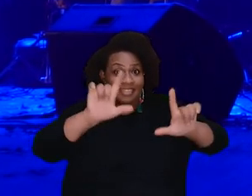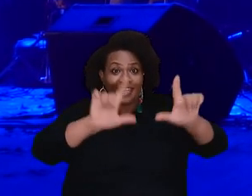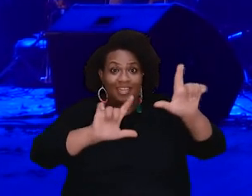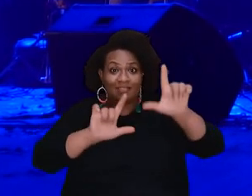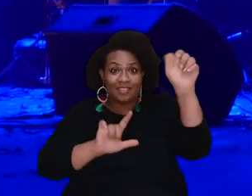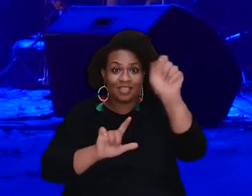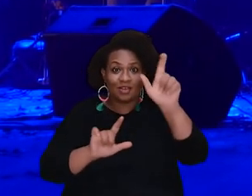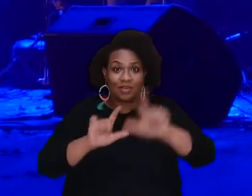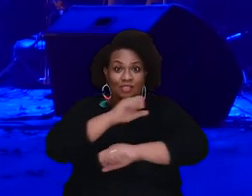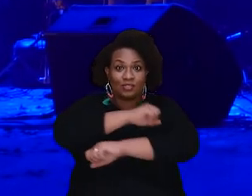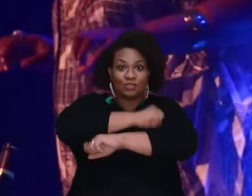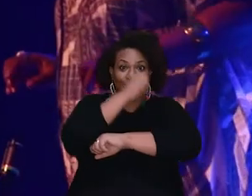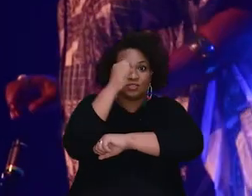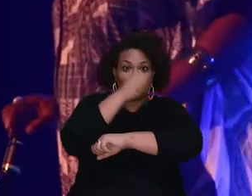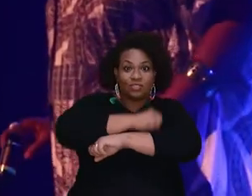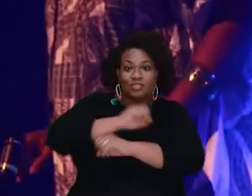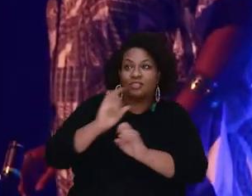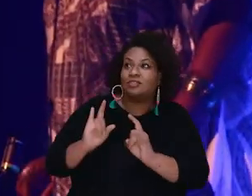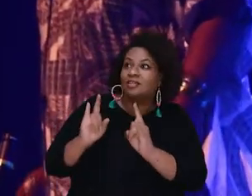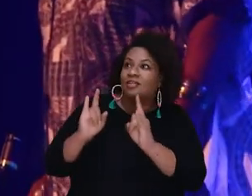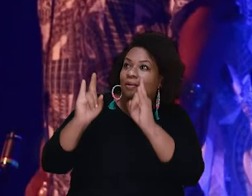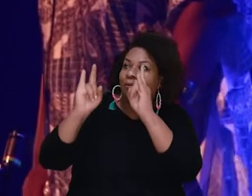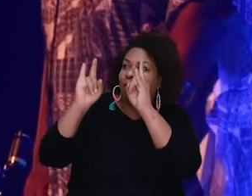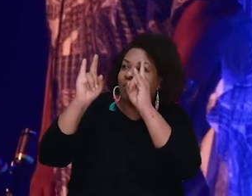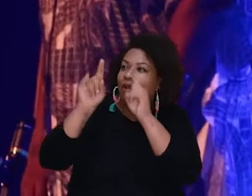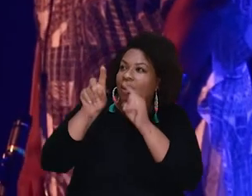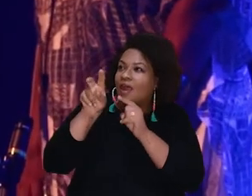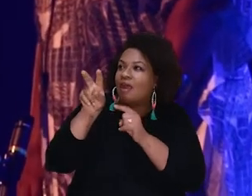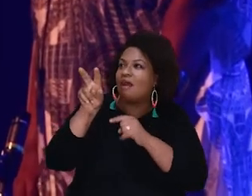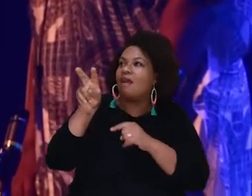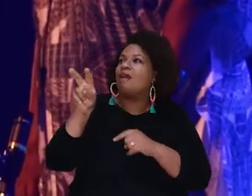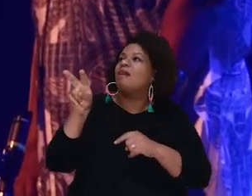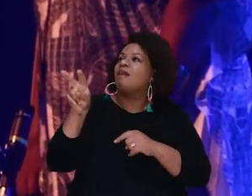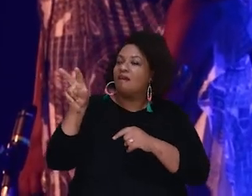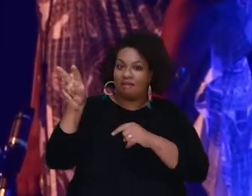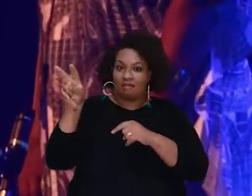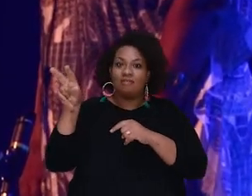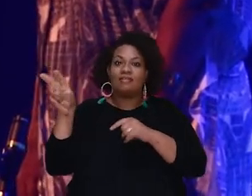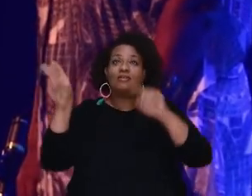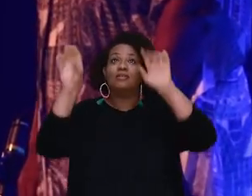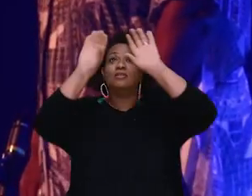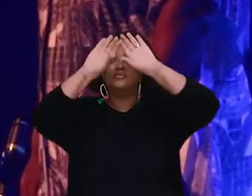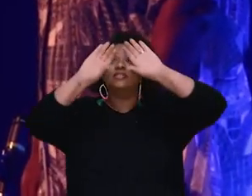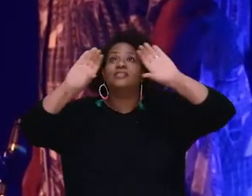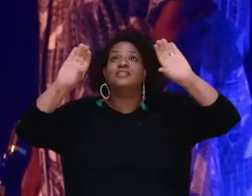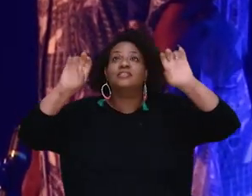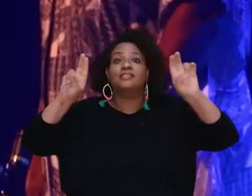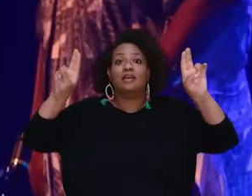espaço. A televisão é azul da janela daquele prédio lá